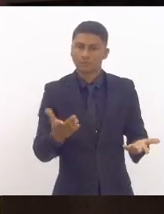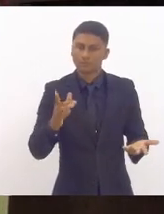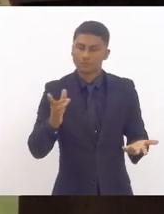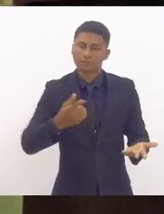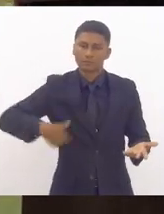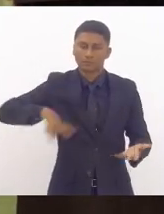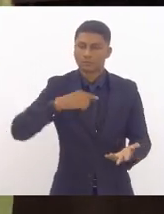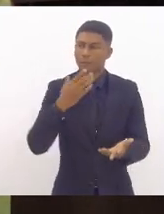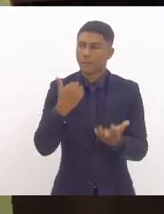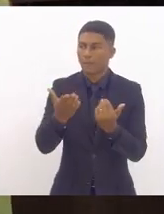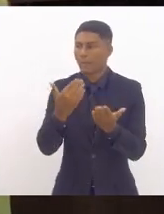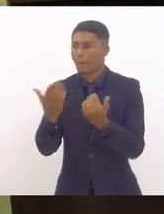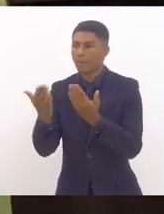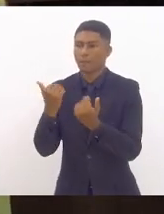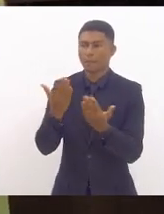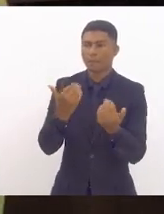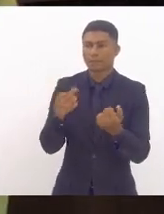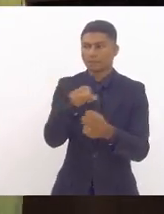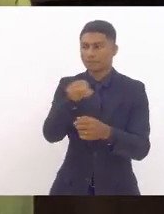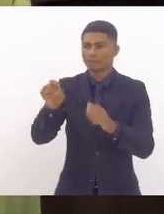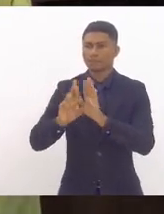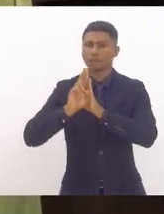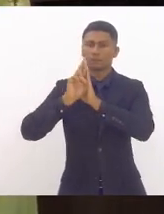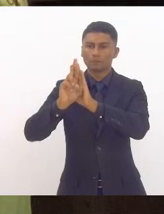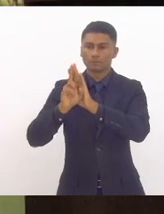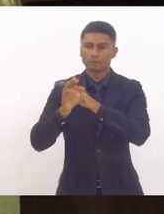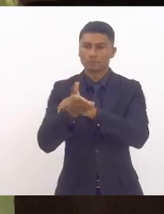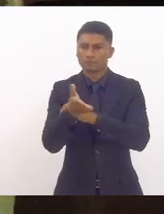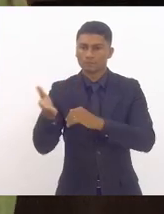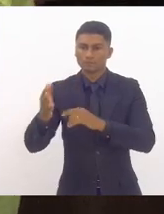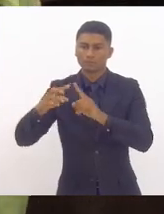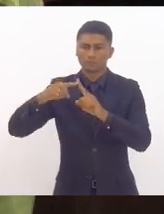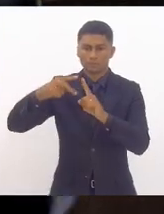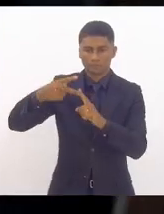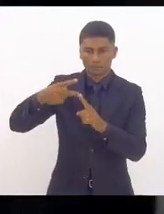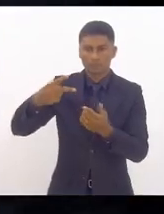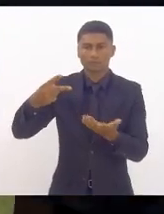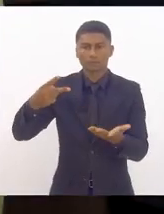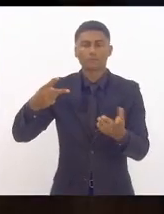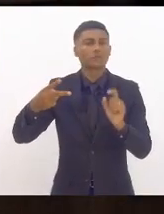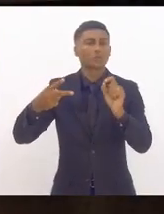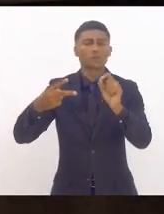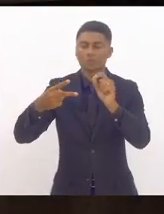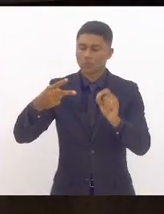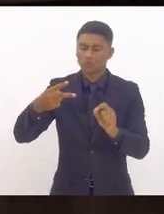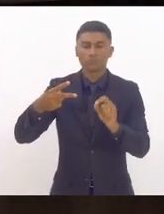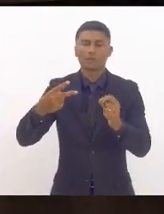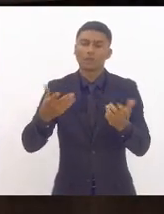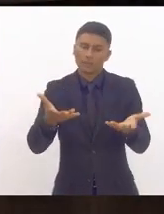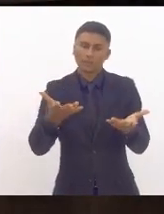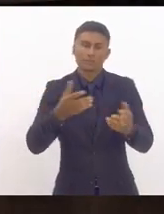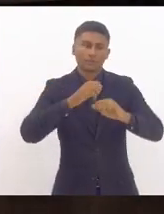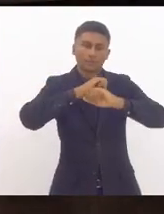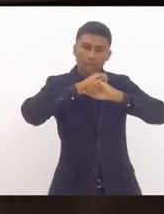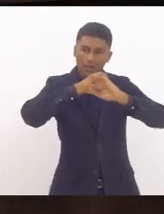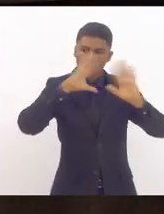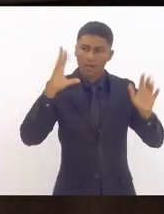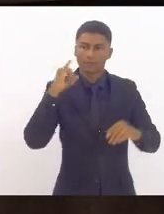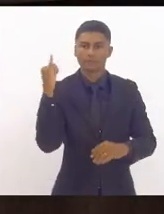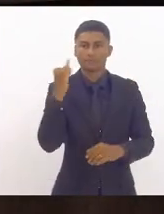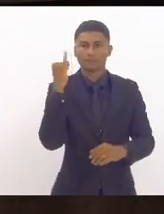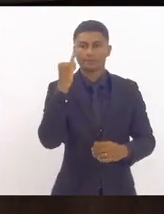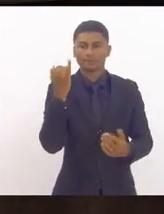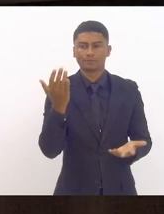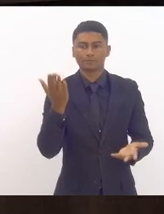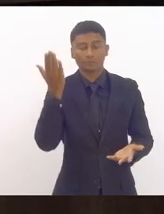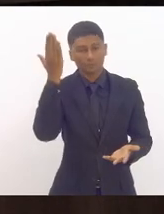gente conversou muito, né, com representantes da categoria. As duas medidas buscam, primeiro, da transparência e impessoalidade, que a gente não tem dúvida